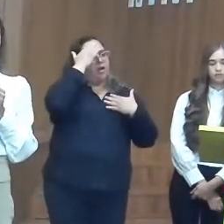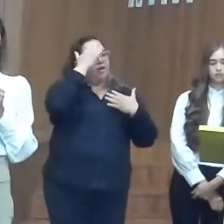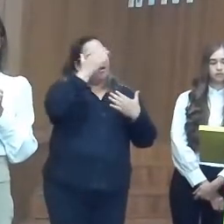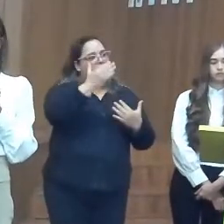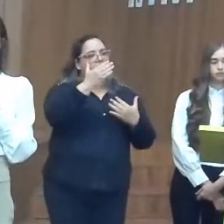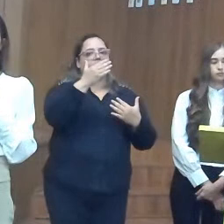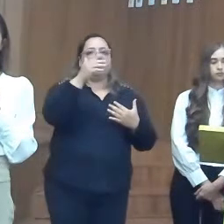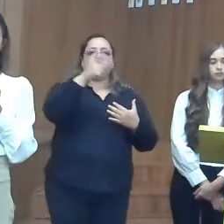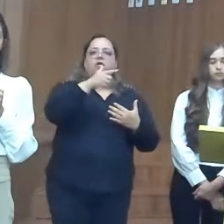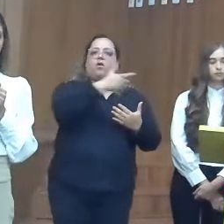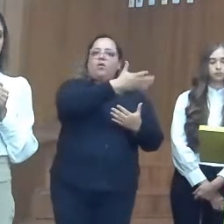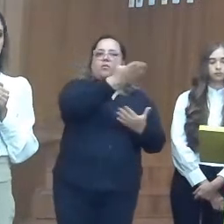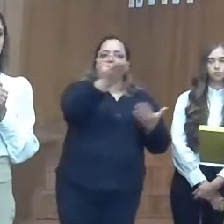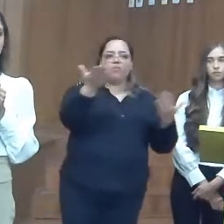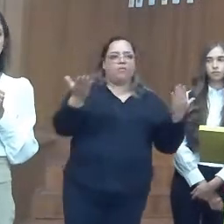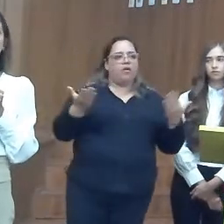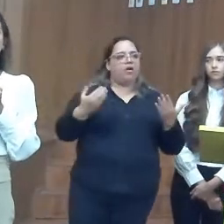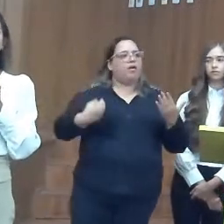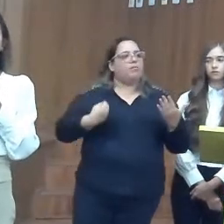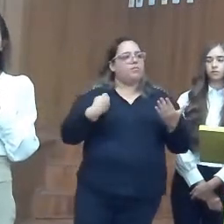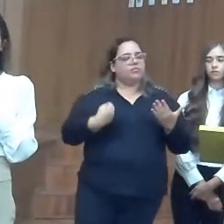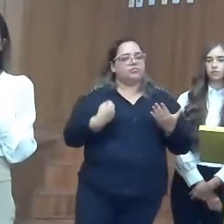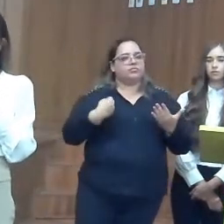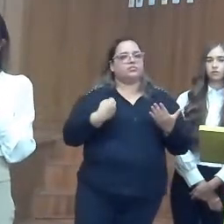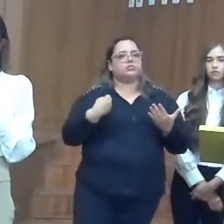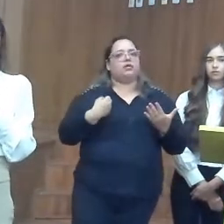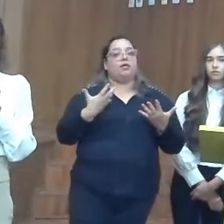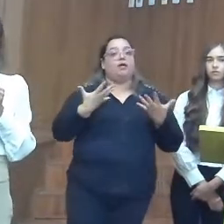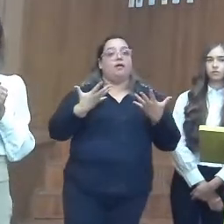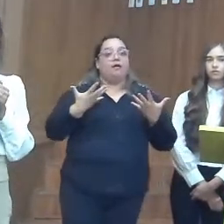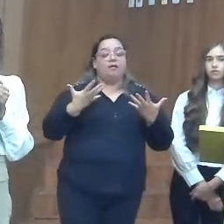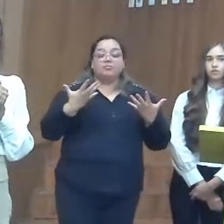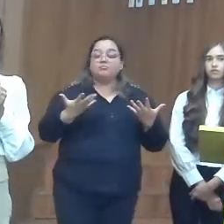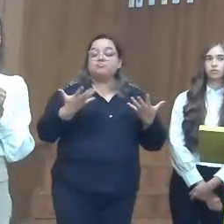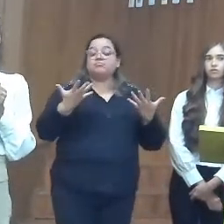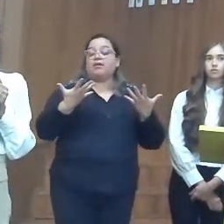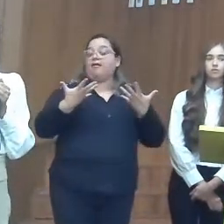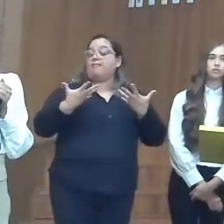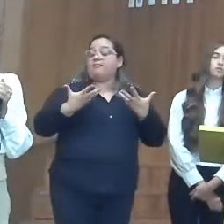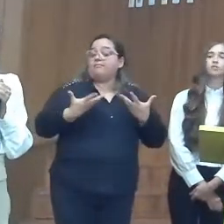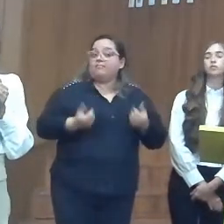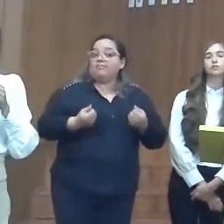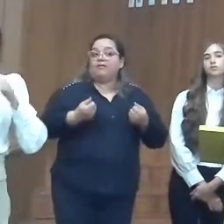a presença de vocês, de todos vocês. Aproveitem o evento,